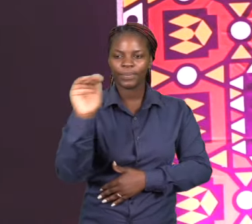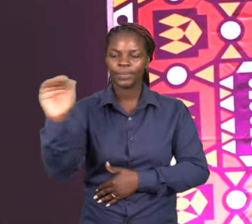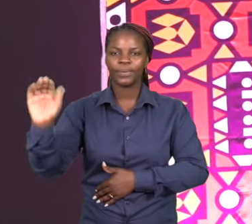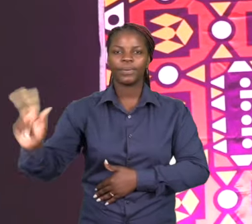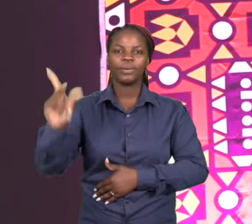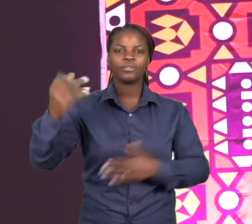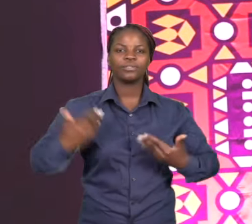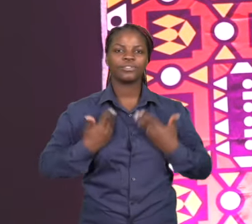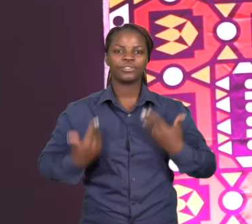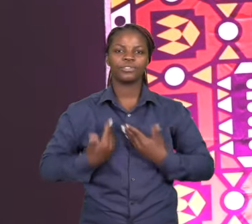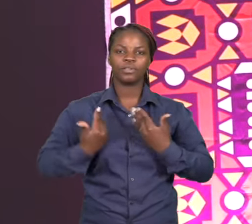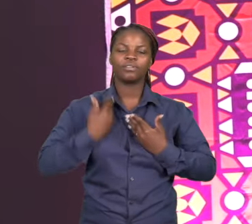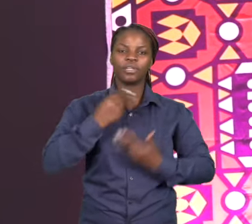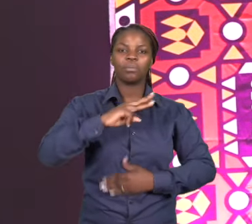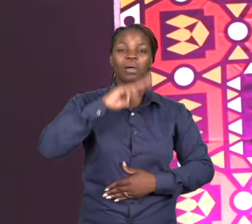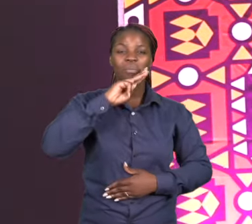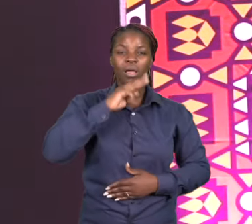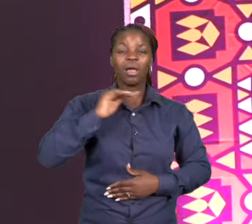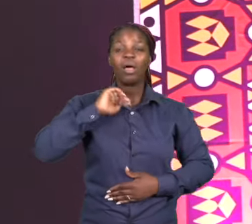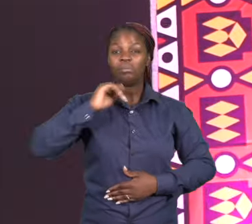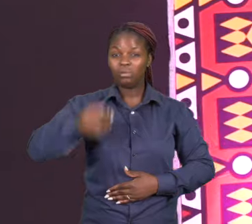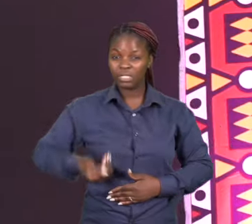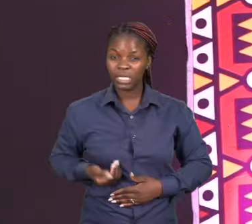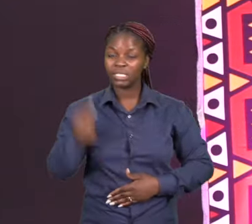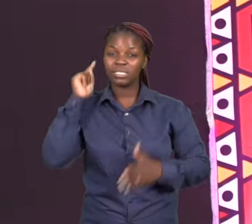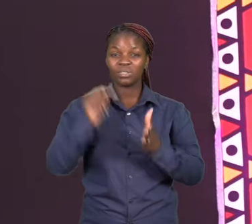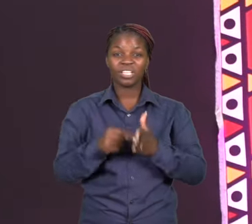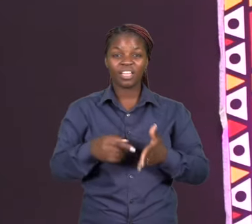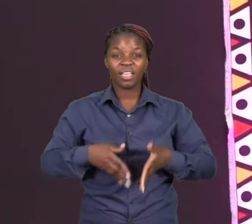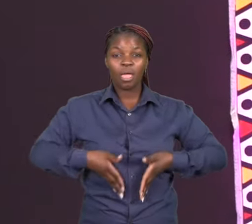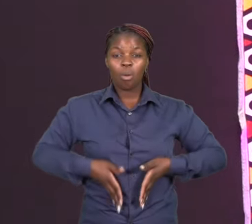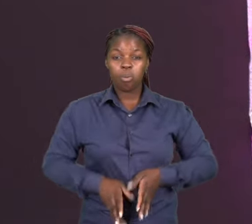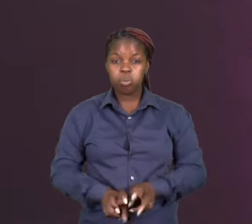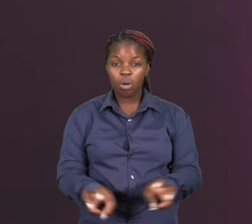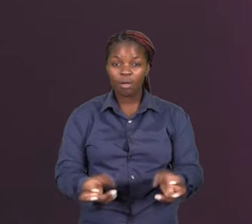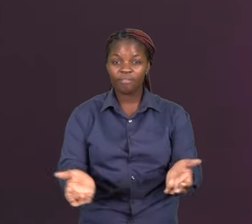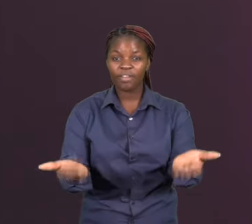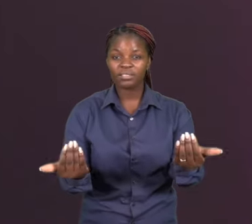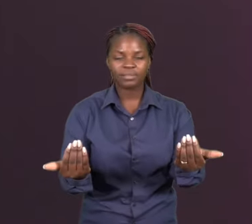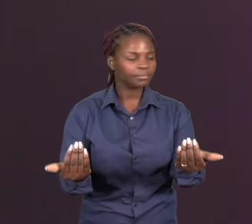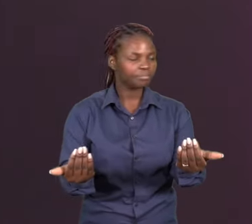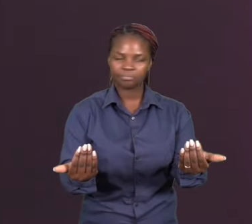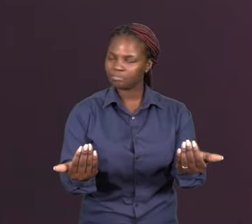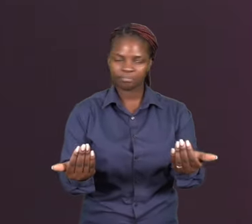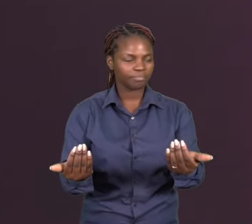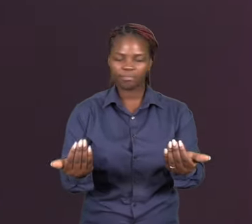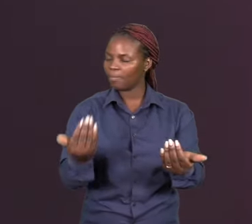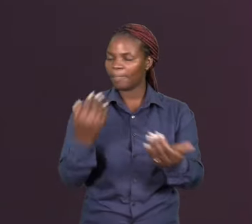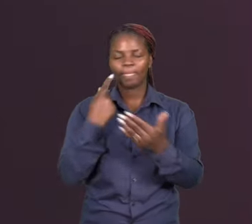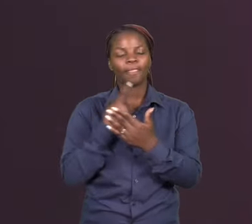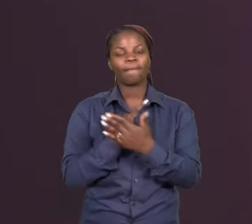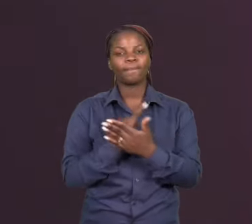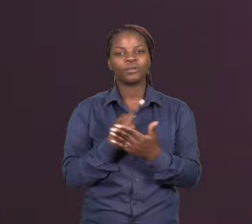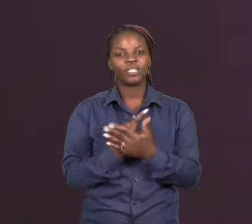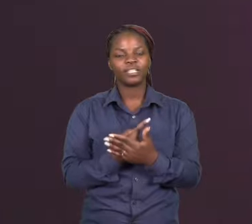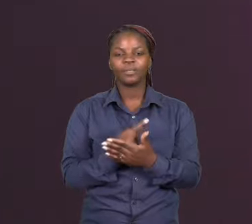mulheres que a maternidade realmente não é fácil é preciso aconchegos a outras